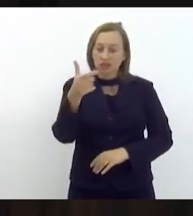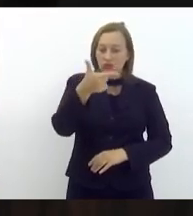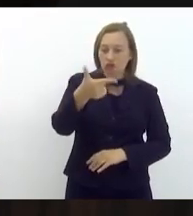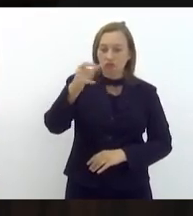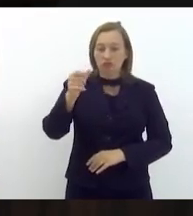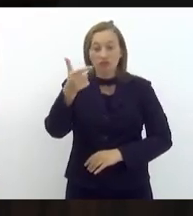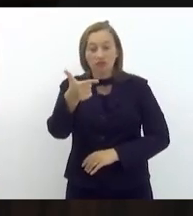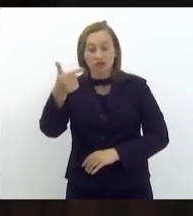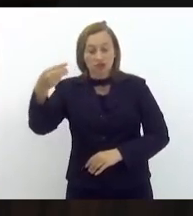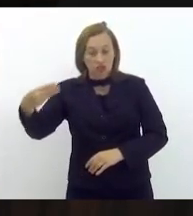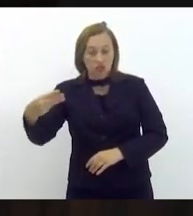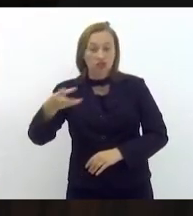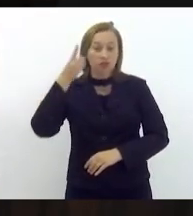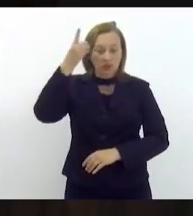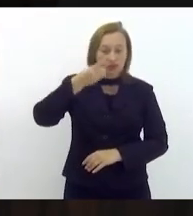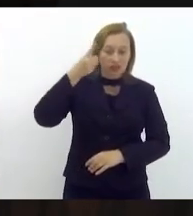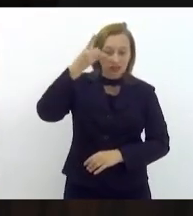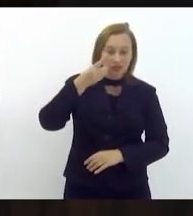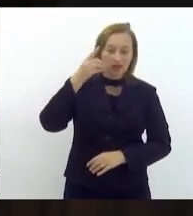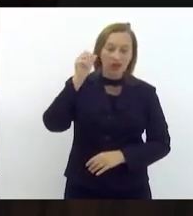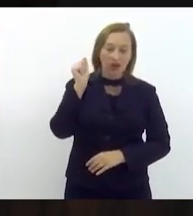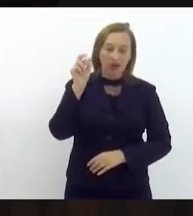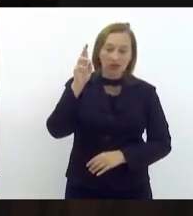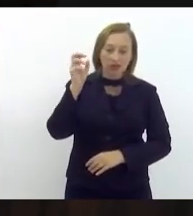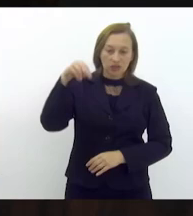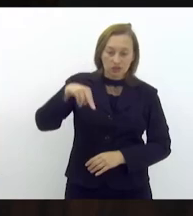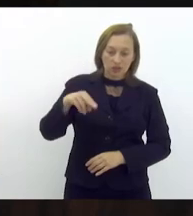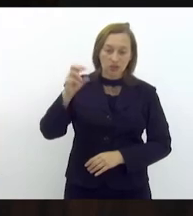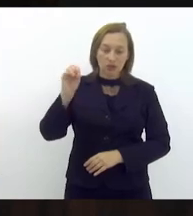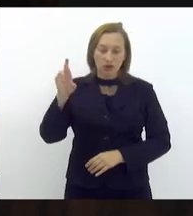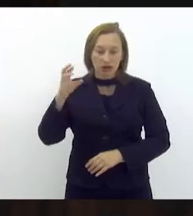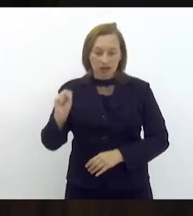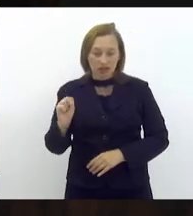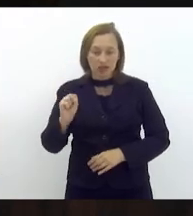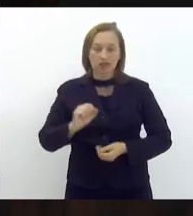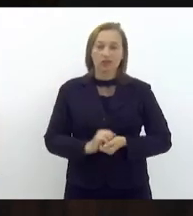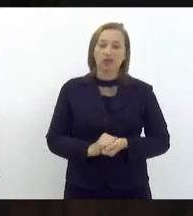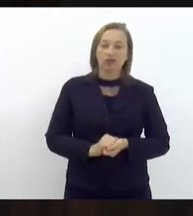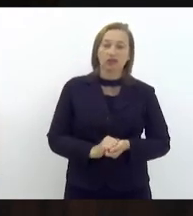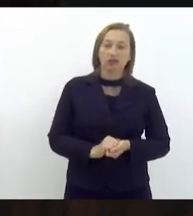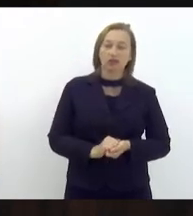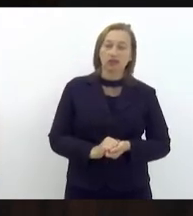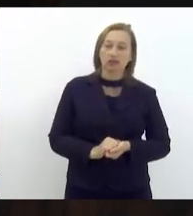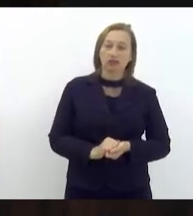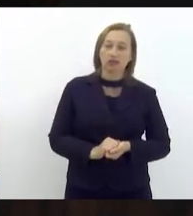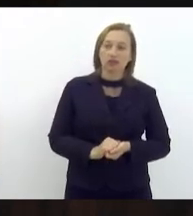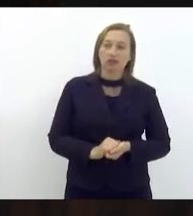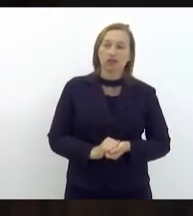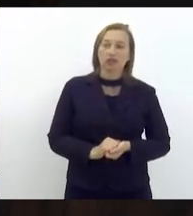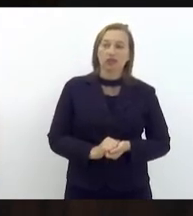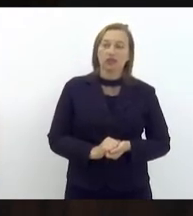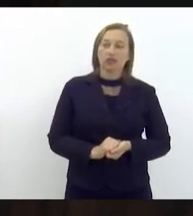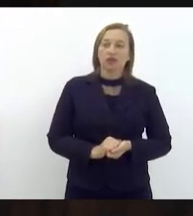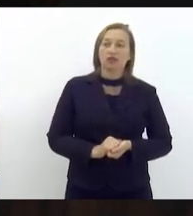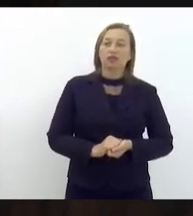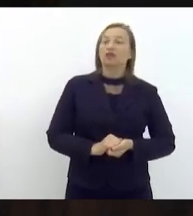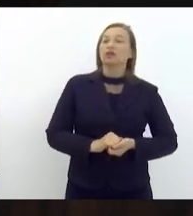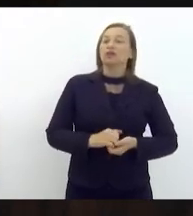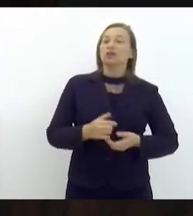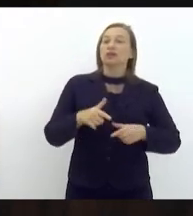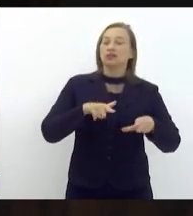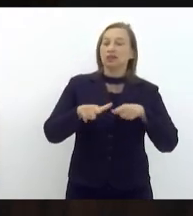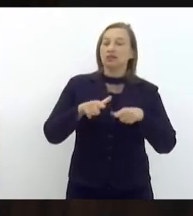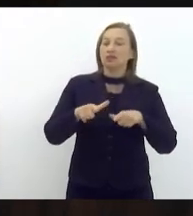2023 de autoria do deputado Anderson Moraes que dispõe sobre a prestação de serviços de boletos